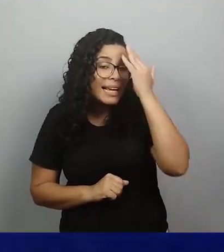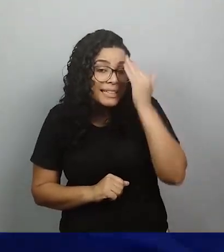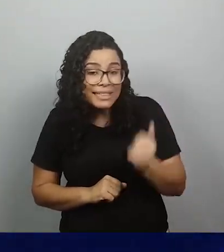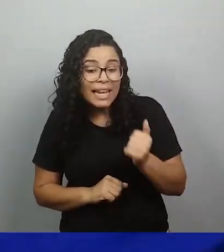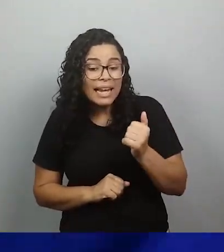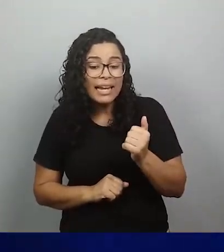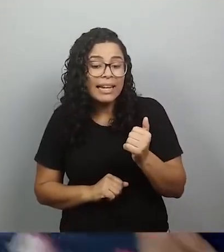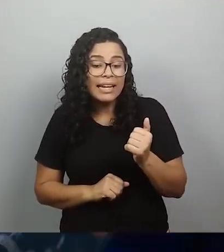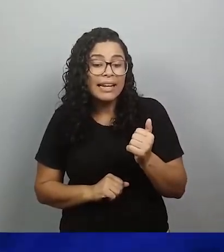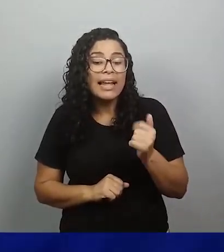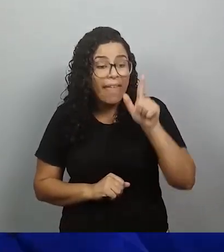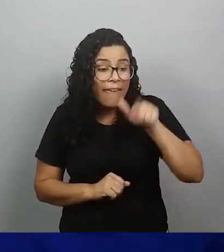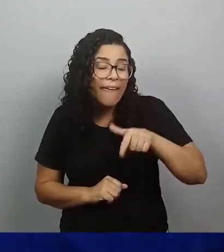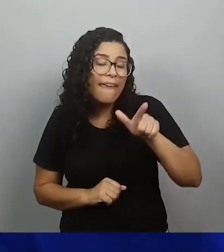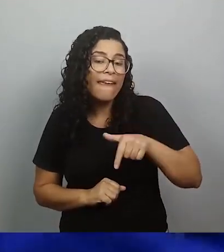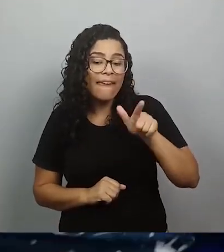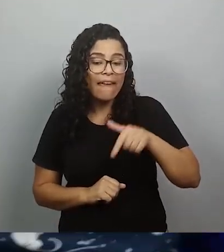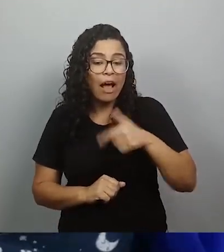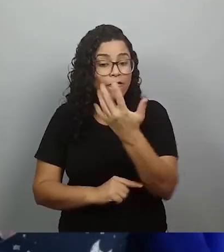sei.